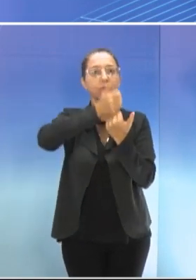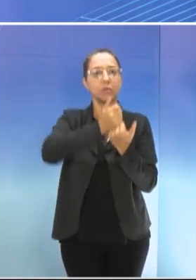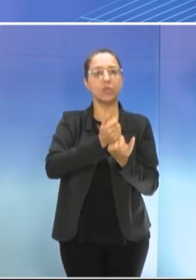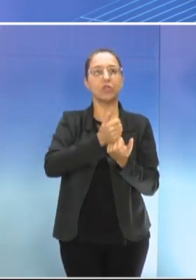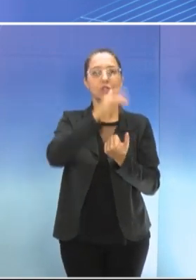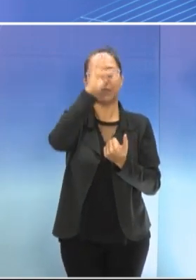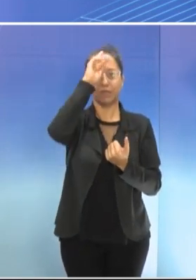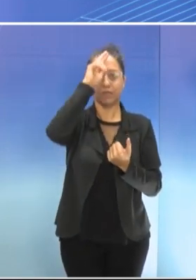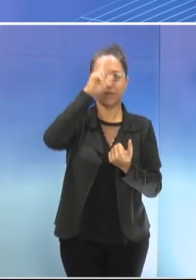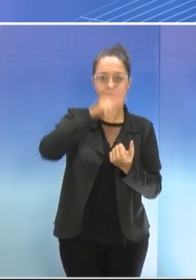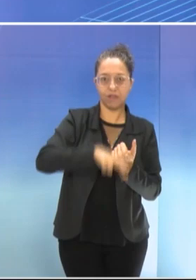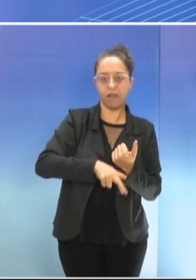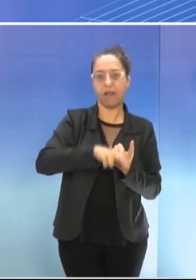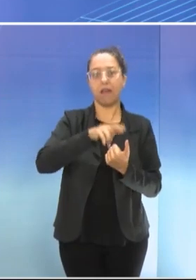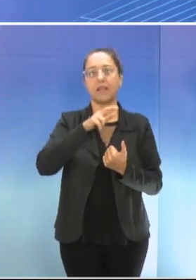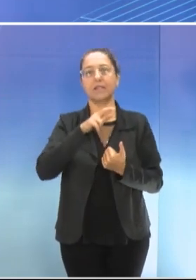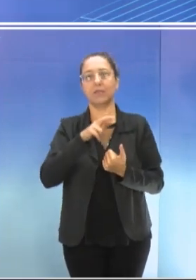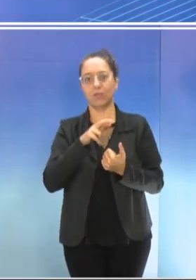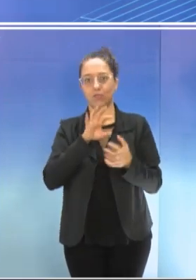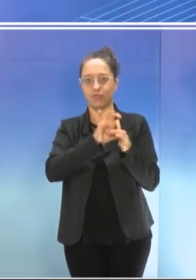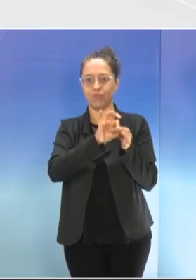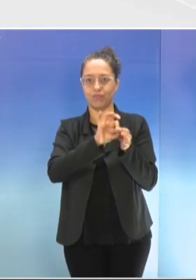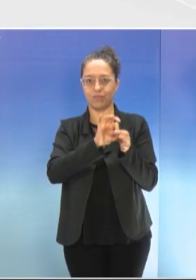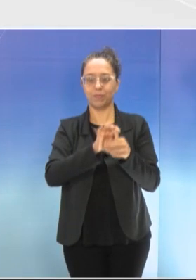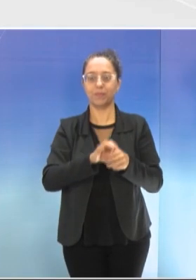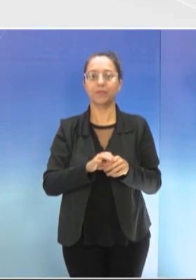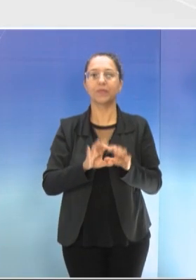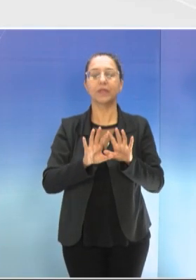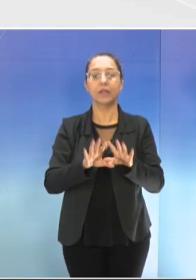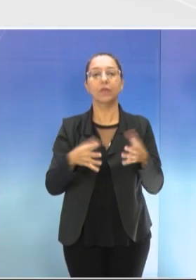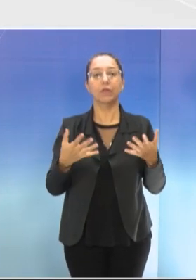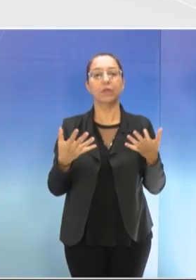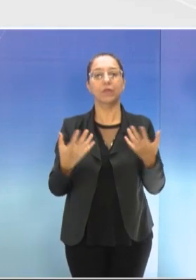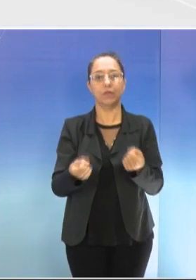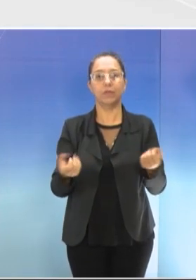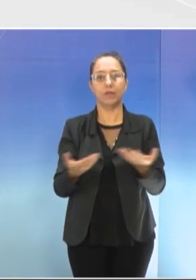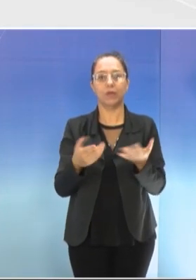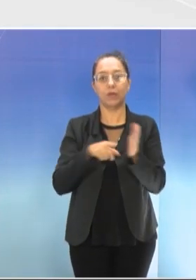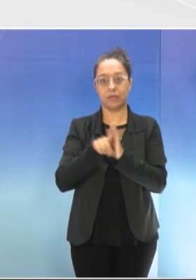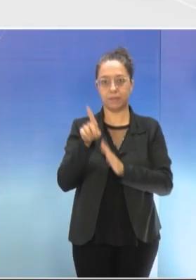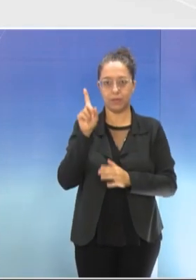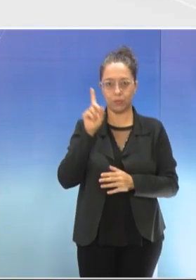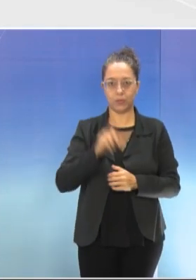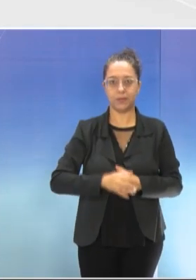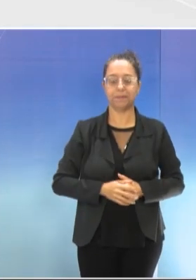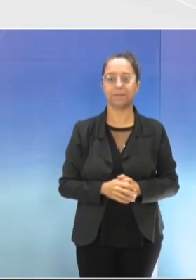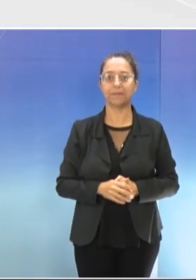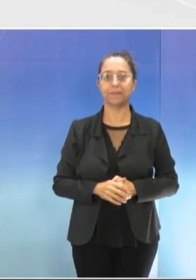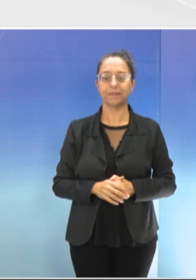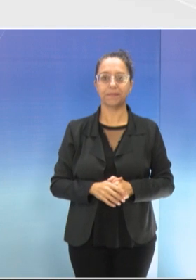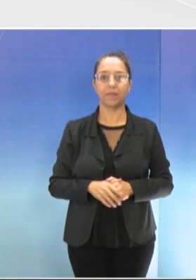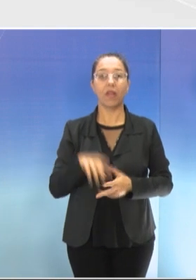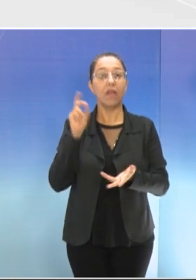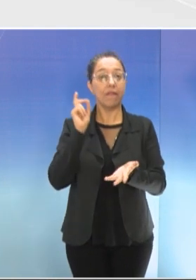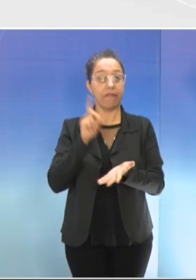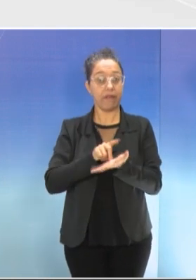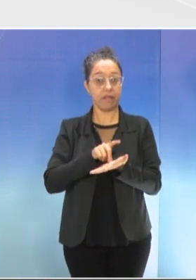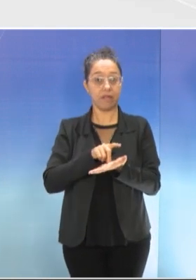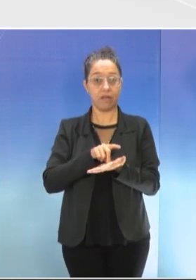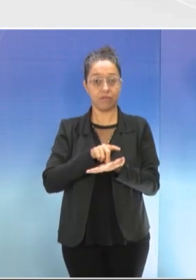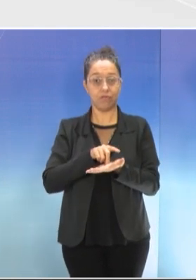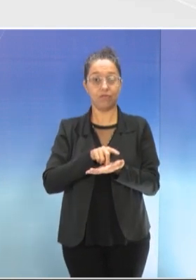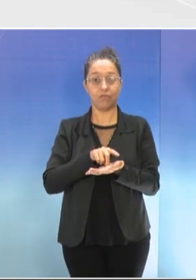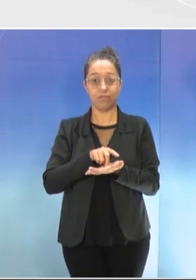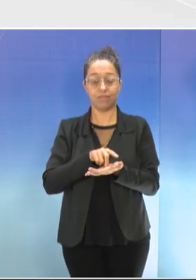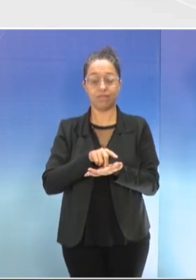substituir por fé e razão. Vamos ver então a questão e falamos mais. De fato, não é